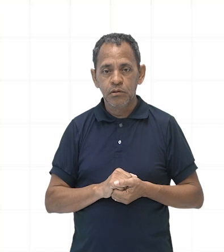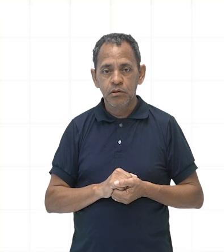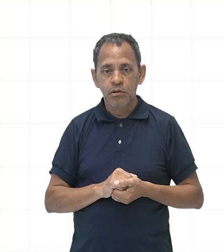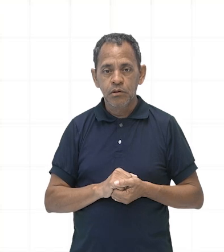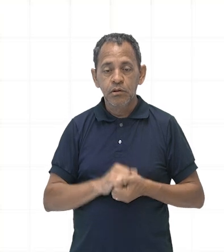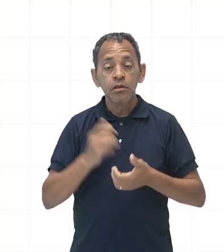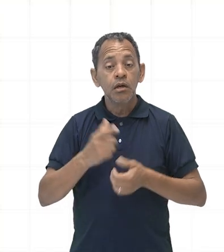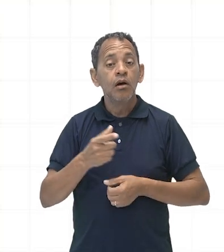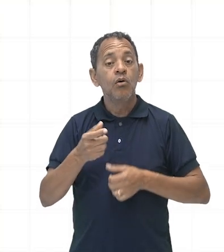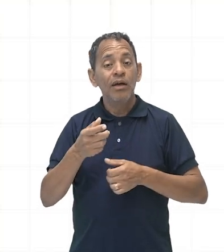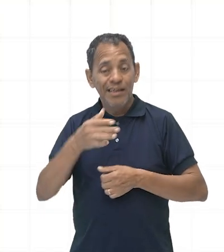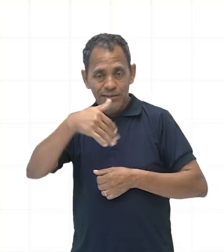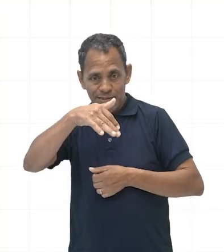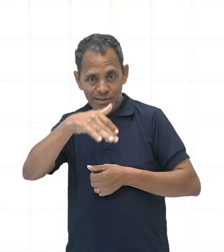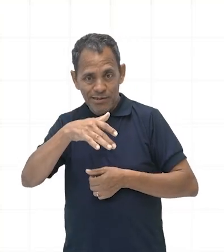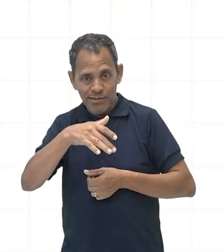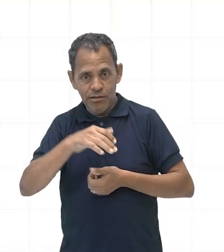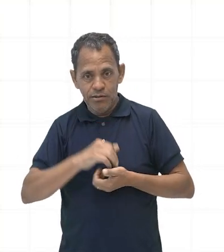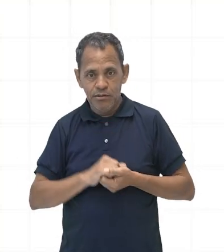que essa área